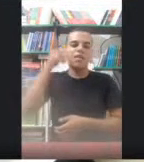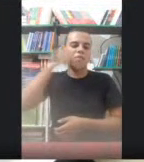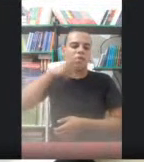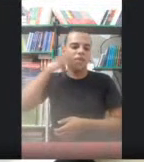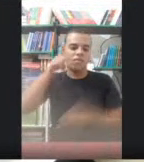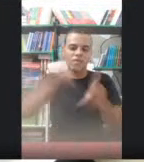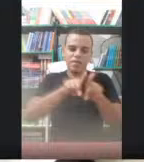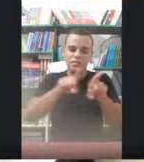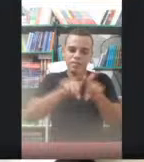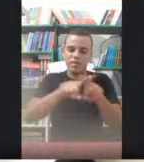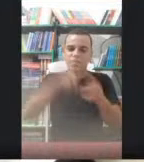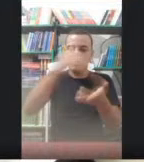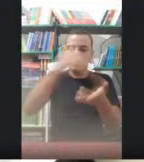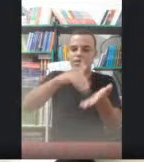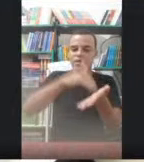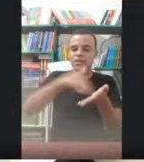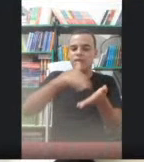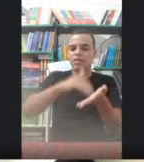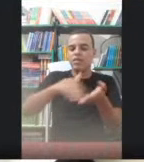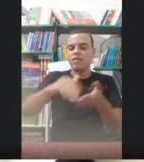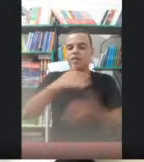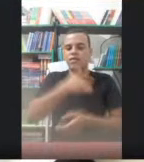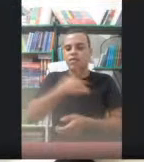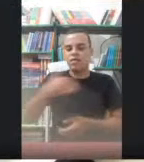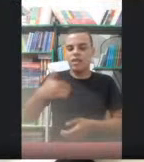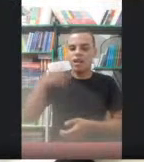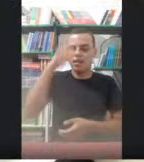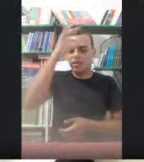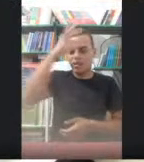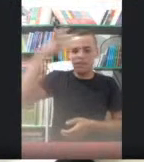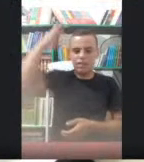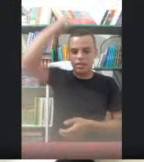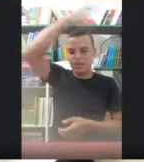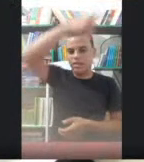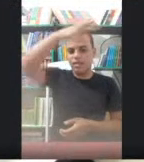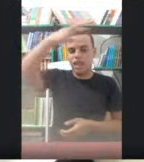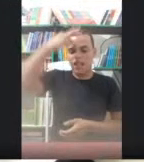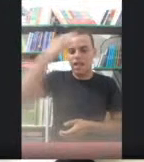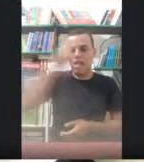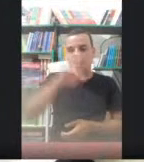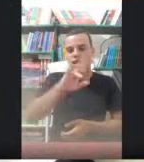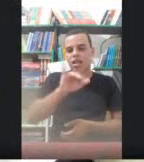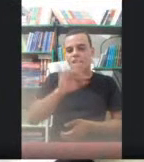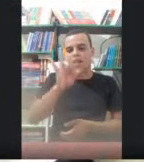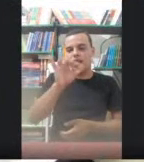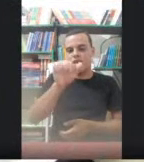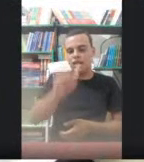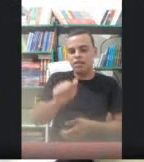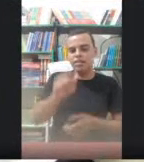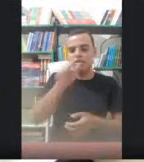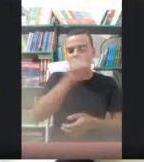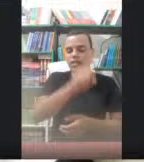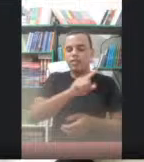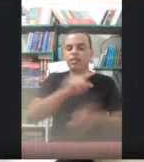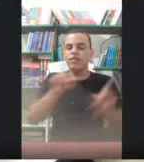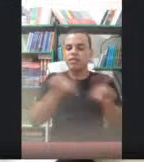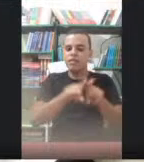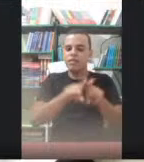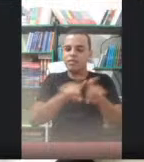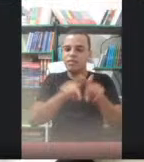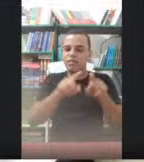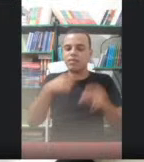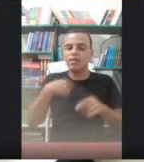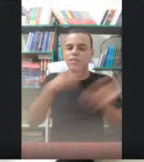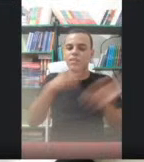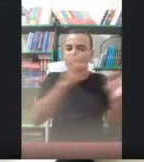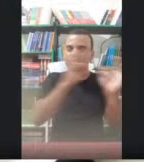Secretaria Municipal de Saúde de Santa Rita, que eu sei também que conta com alguns participantes, muitas vezes acompanham essa temática a partir do projeto de resposta